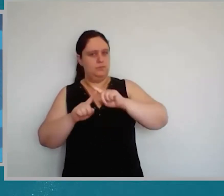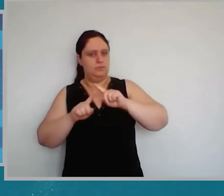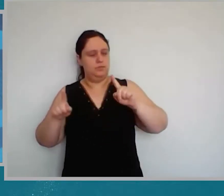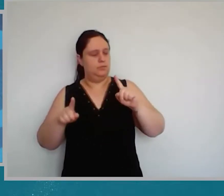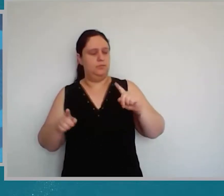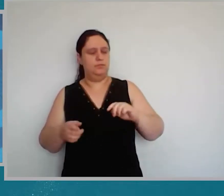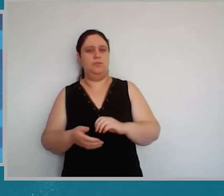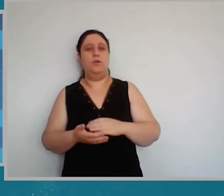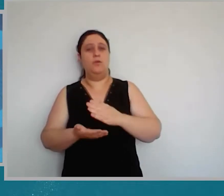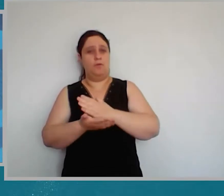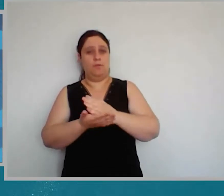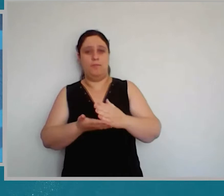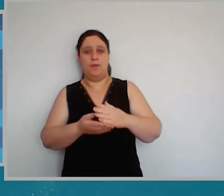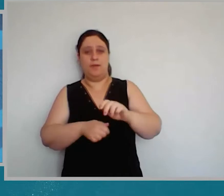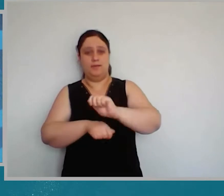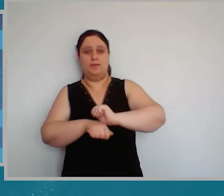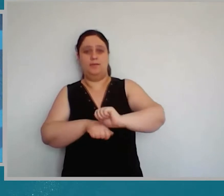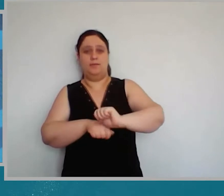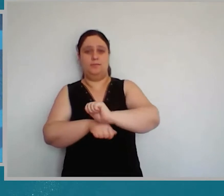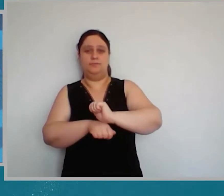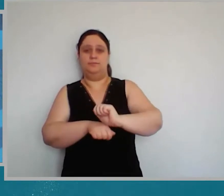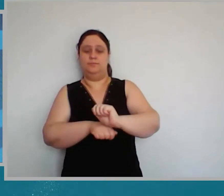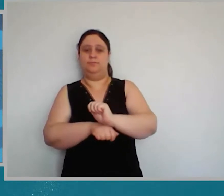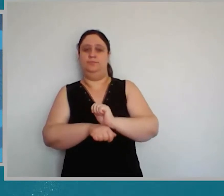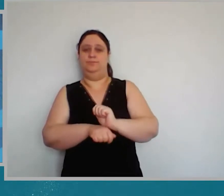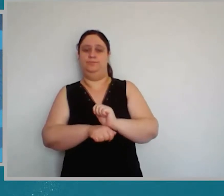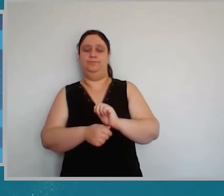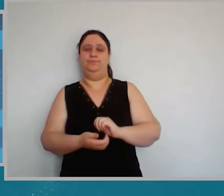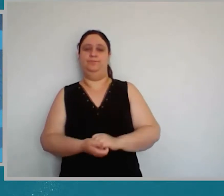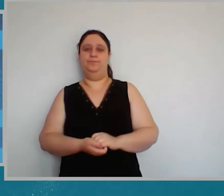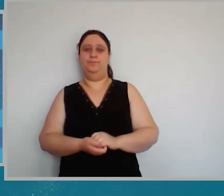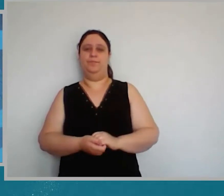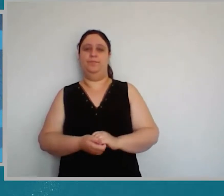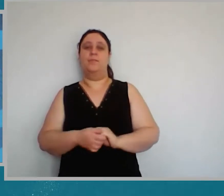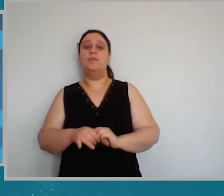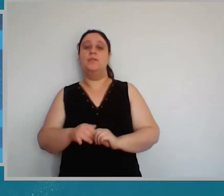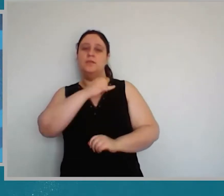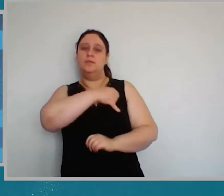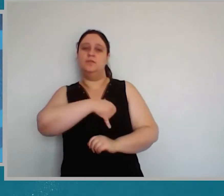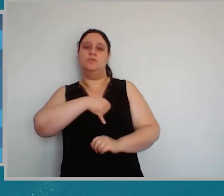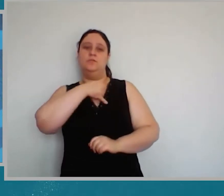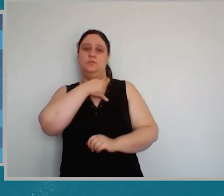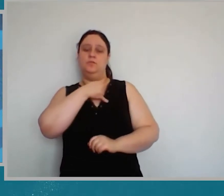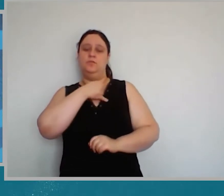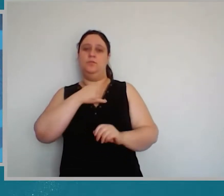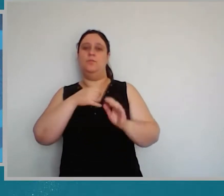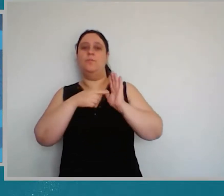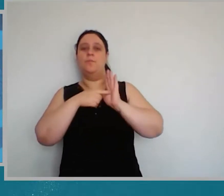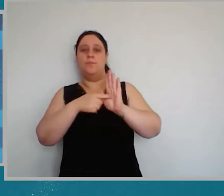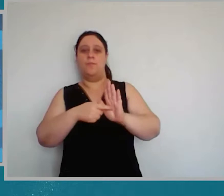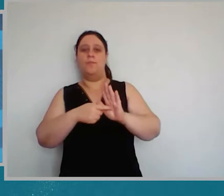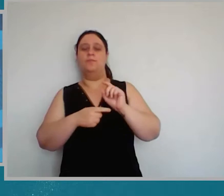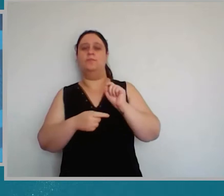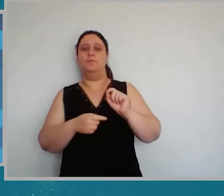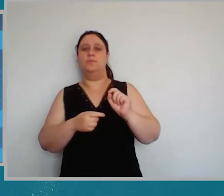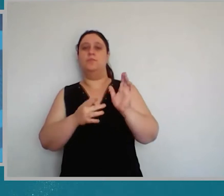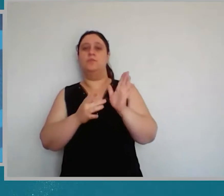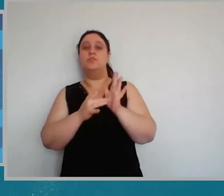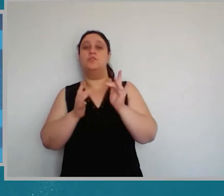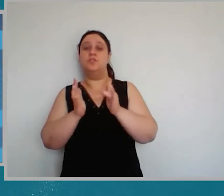com Abraão. E o livro de João revela que Jesus é